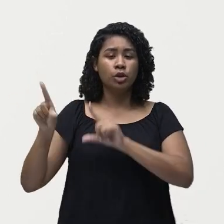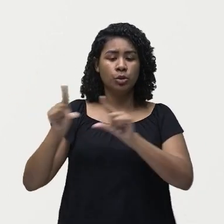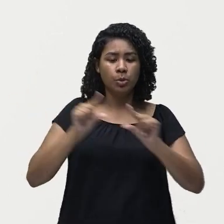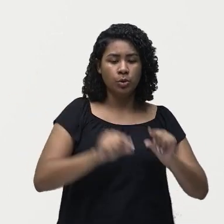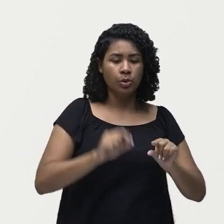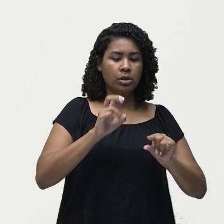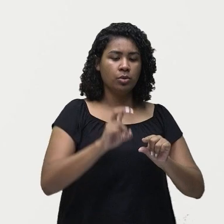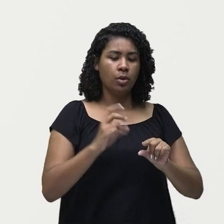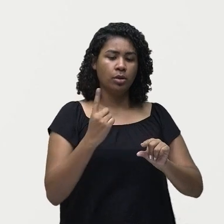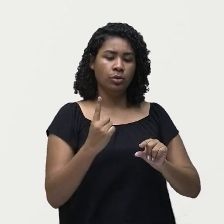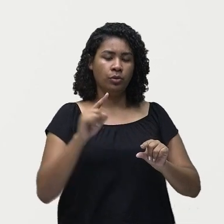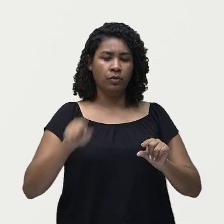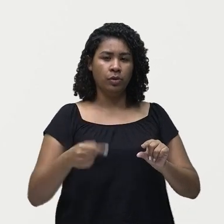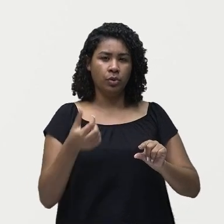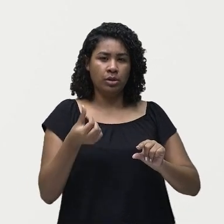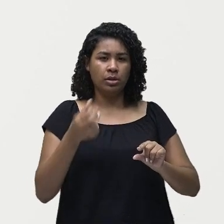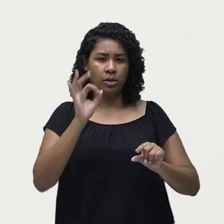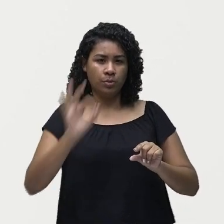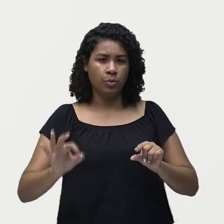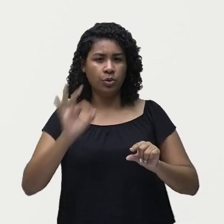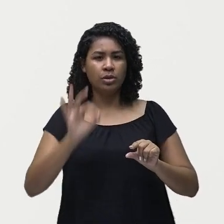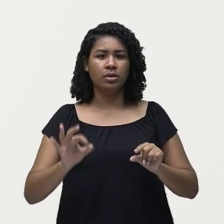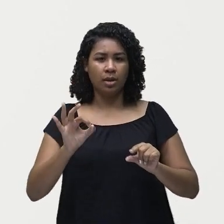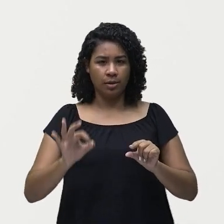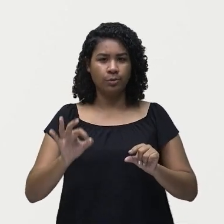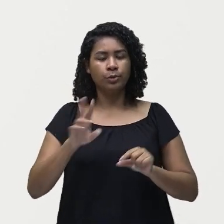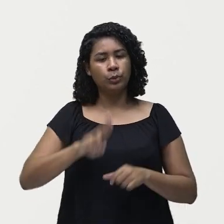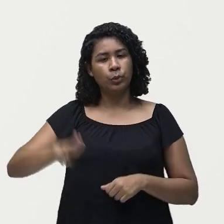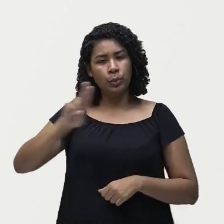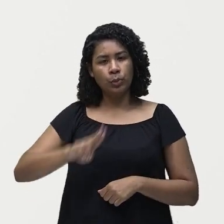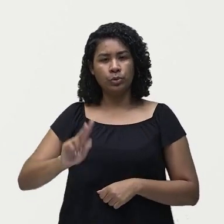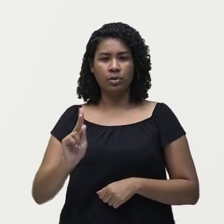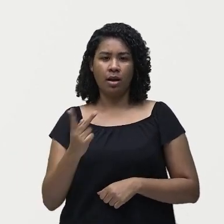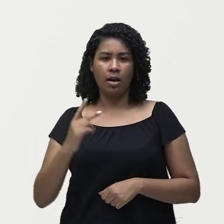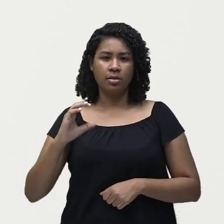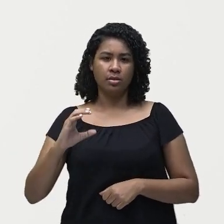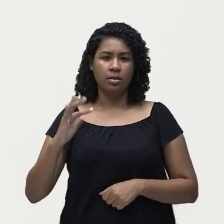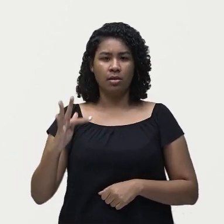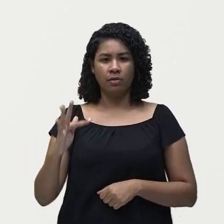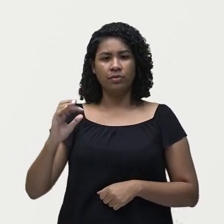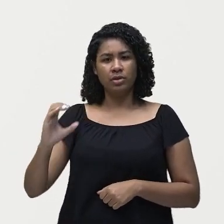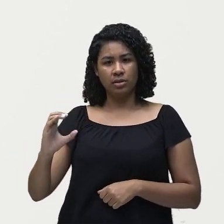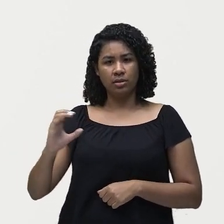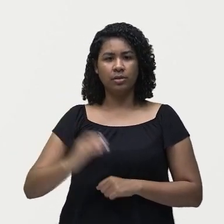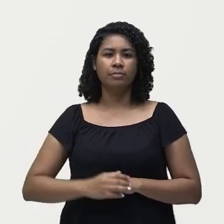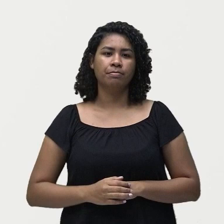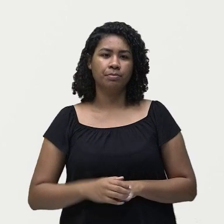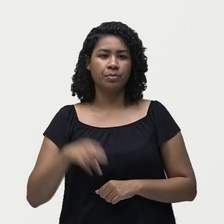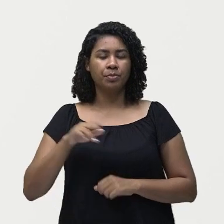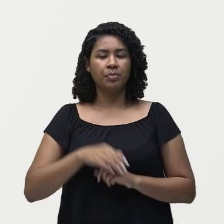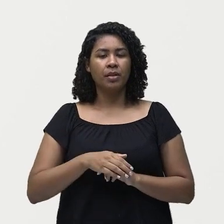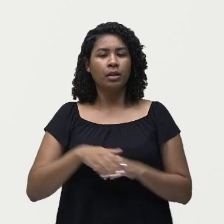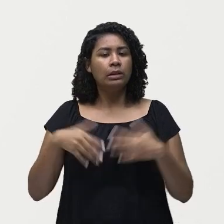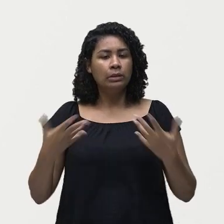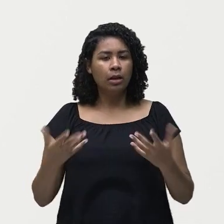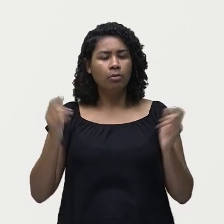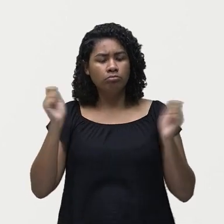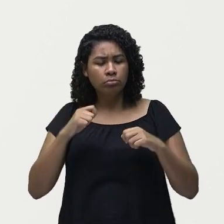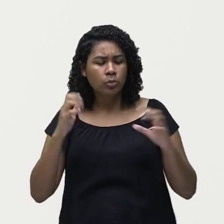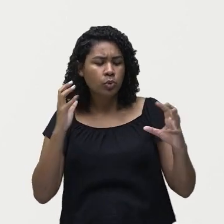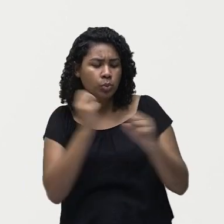51,6% do consumo de HCF6 em relação ao ano de base 2013. Então, calcula-se que a redução